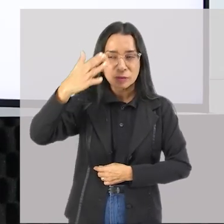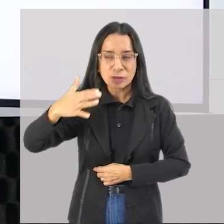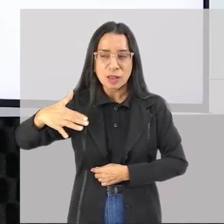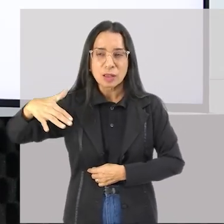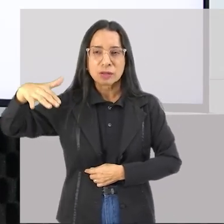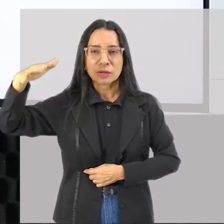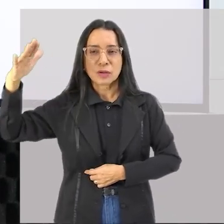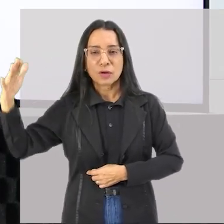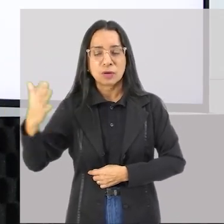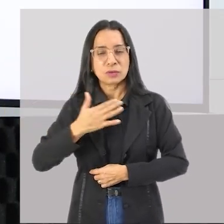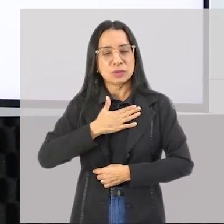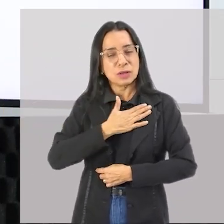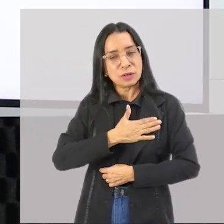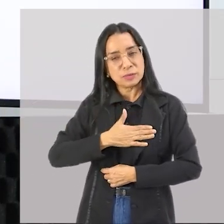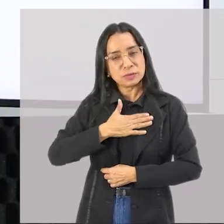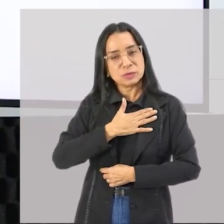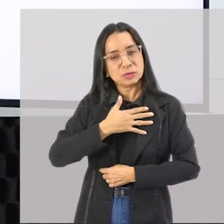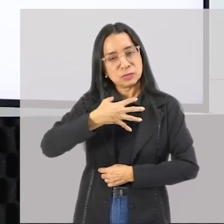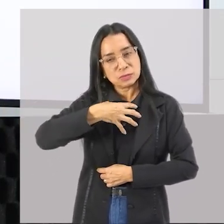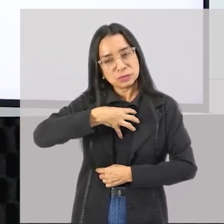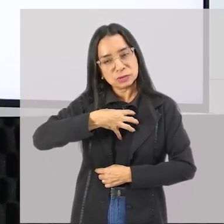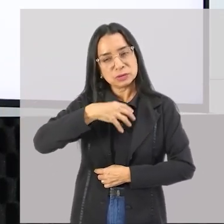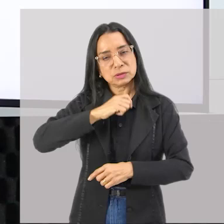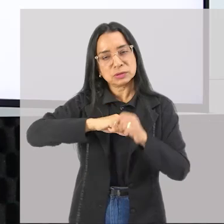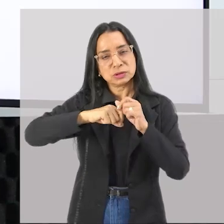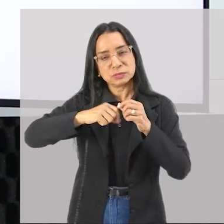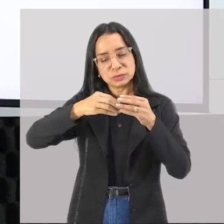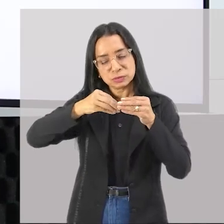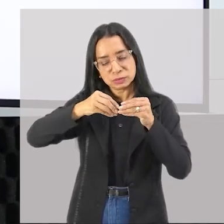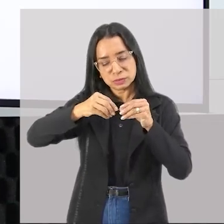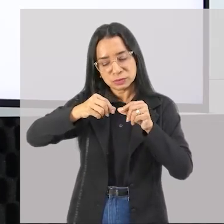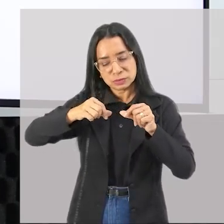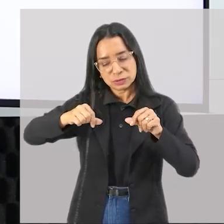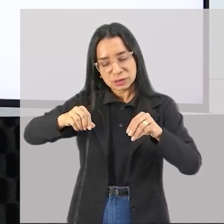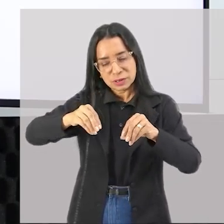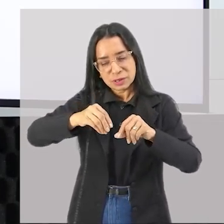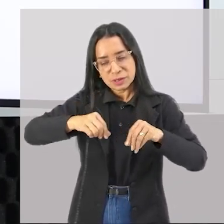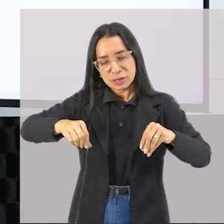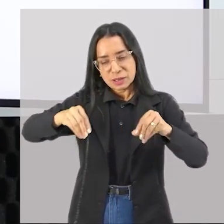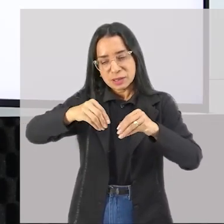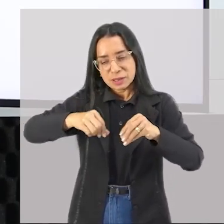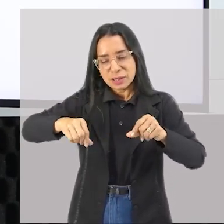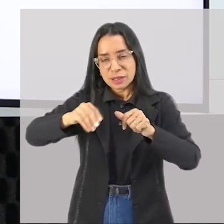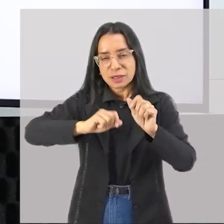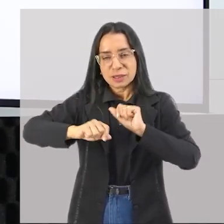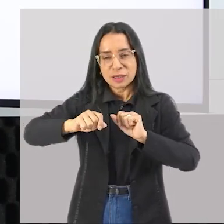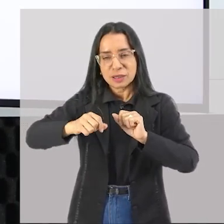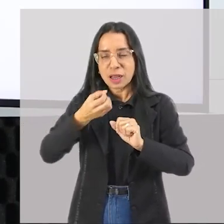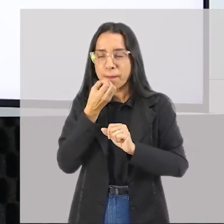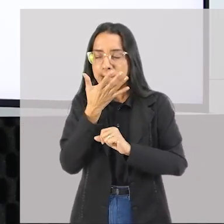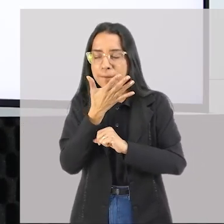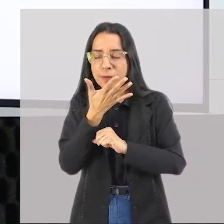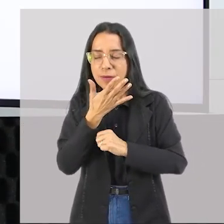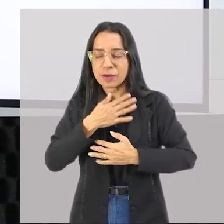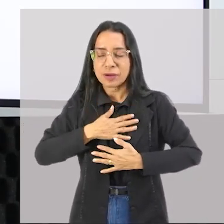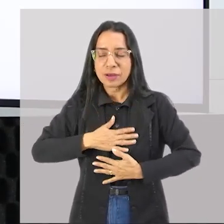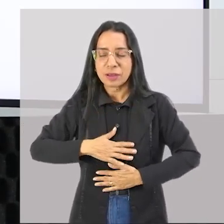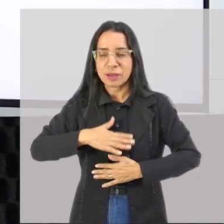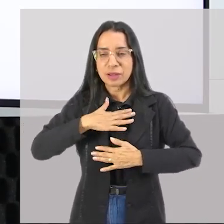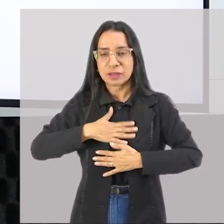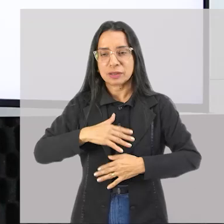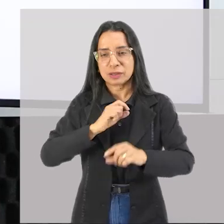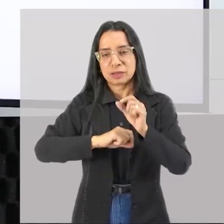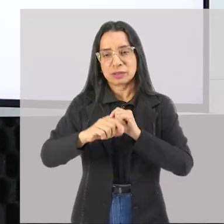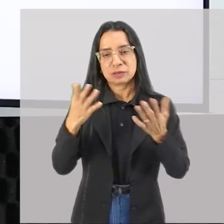Também o sentimento, a sensação da areia nos dedos do pé era bastante relaxante. E ainda